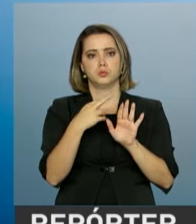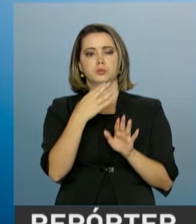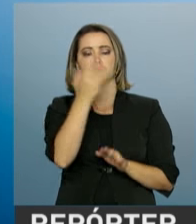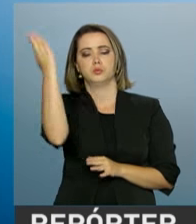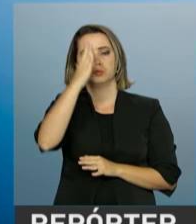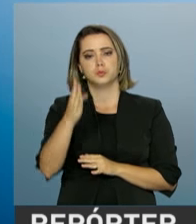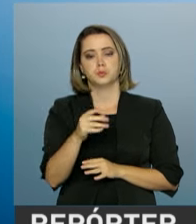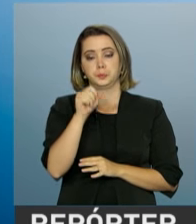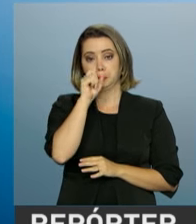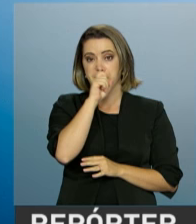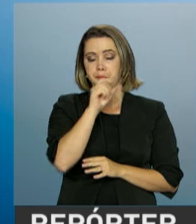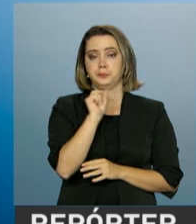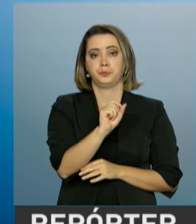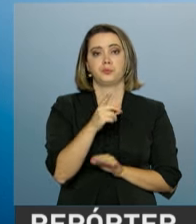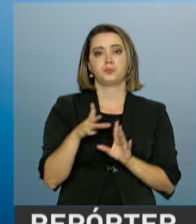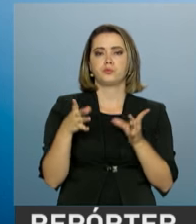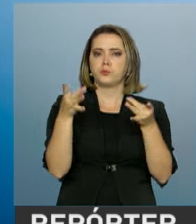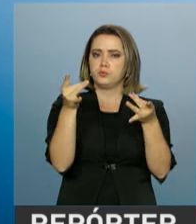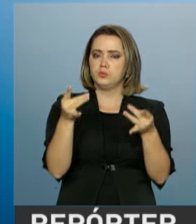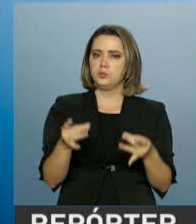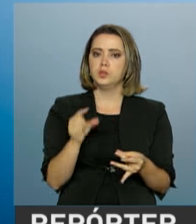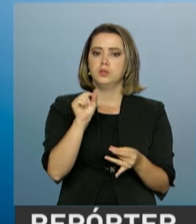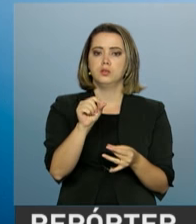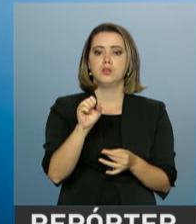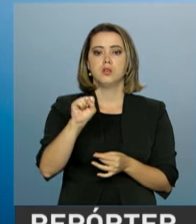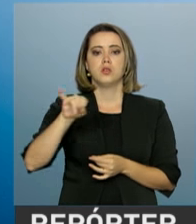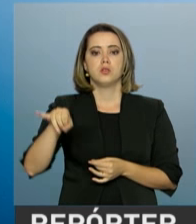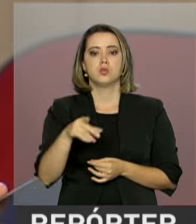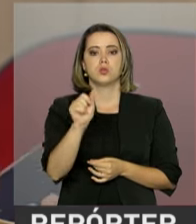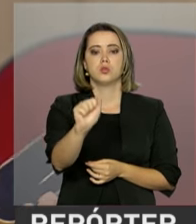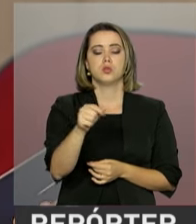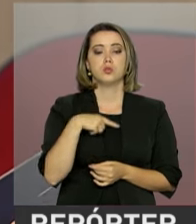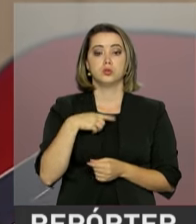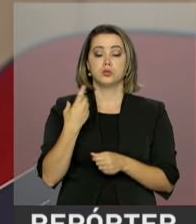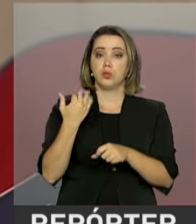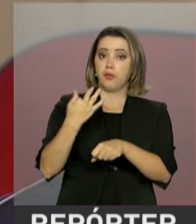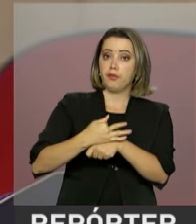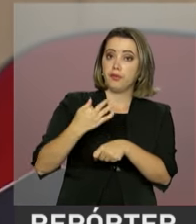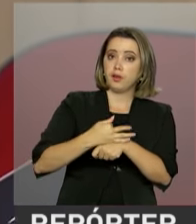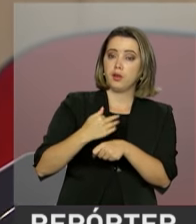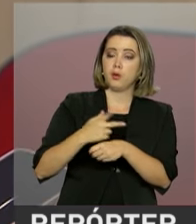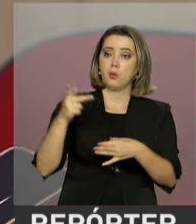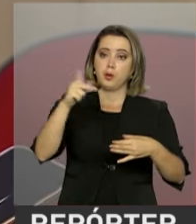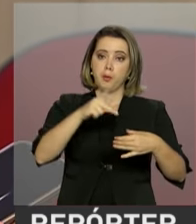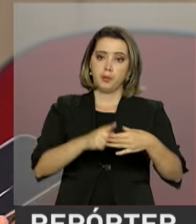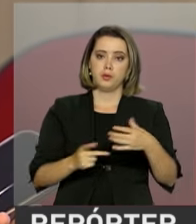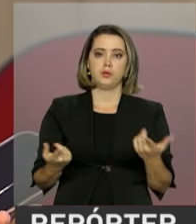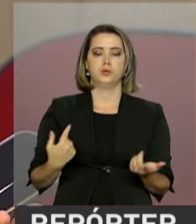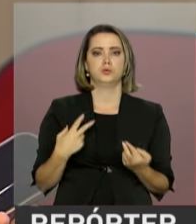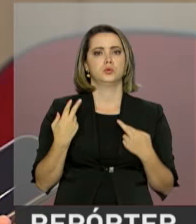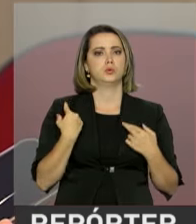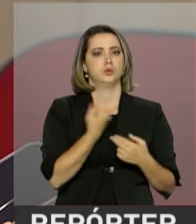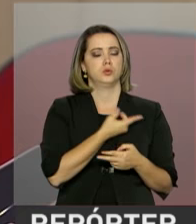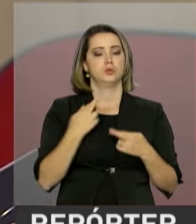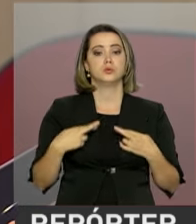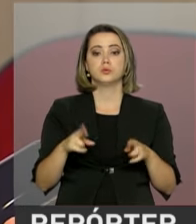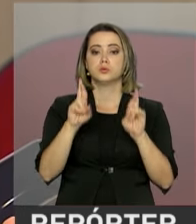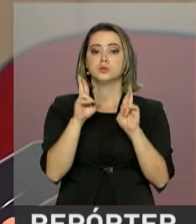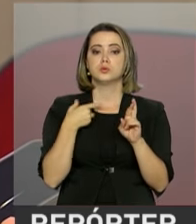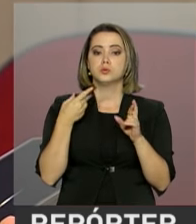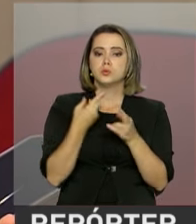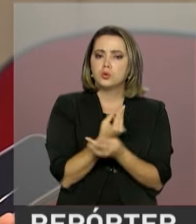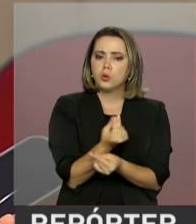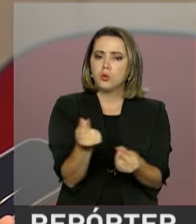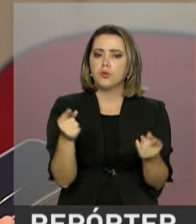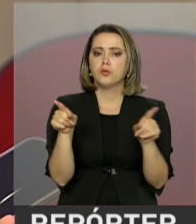destaques das exportações foram a soja minério de ferro e petróleo esperamos que os preços desses produtos se mantenha que o brasil aumente também o